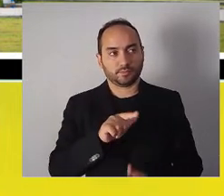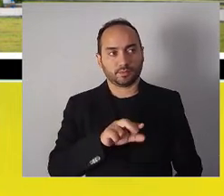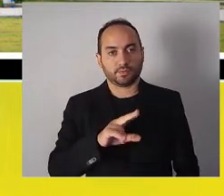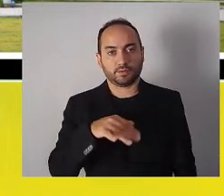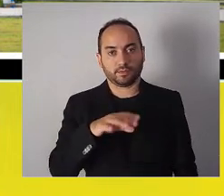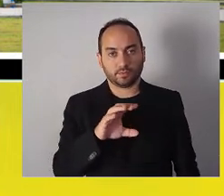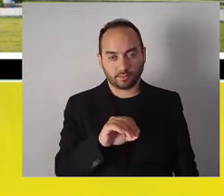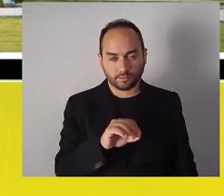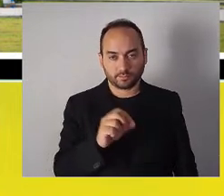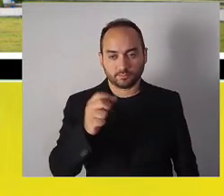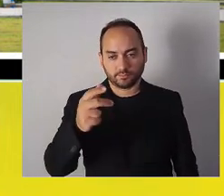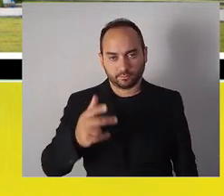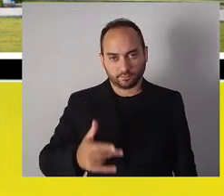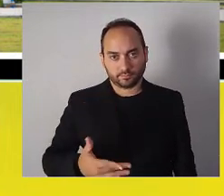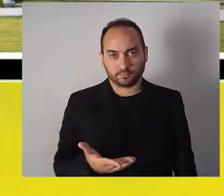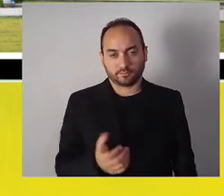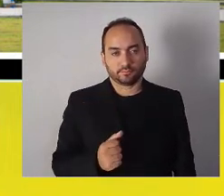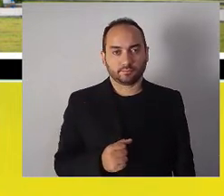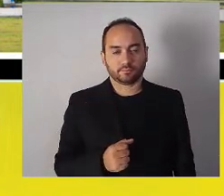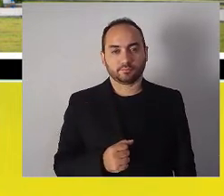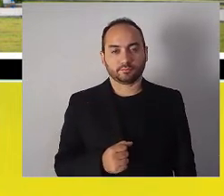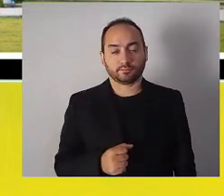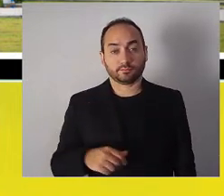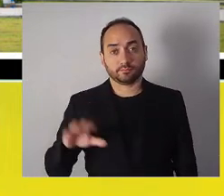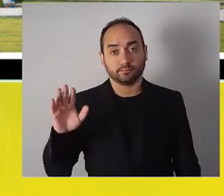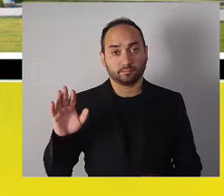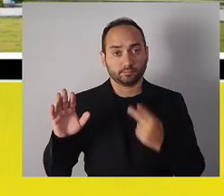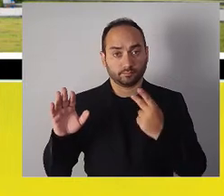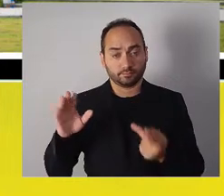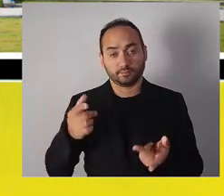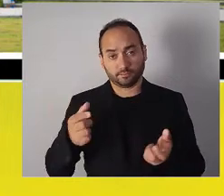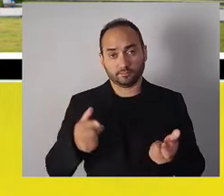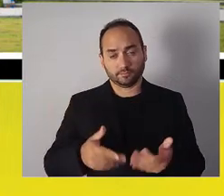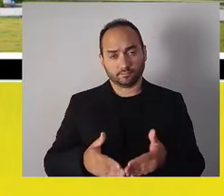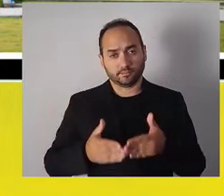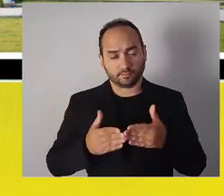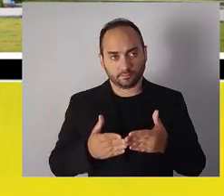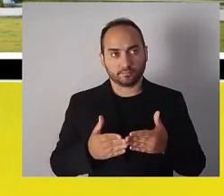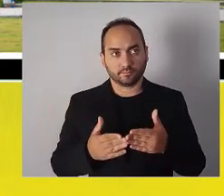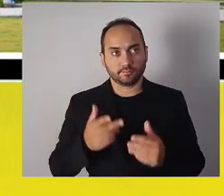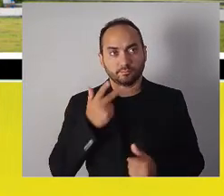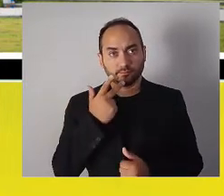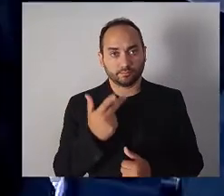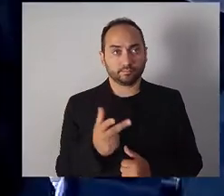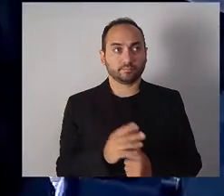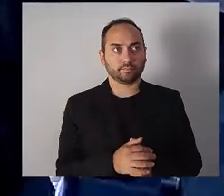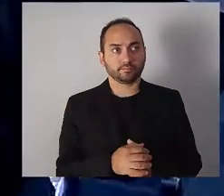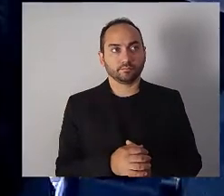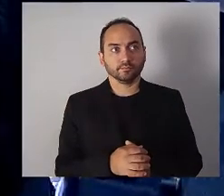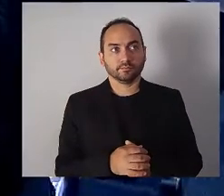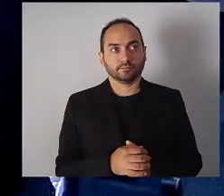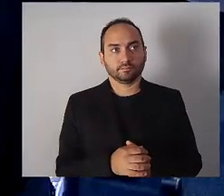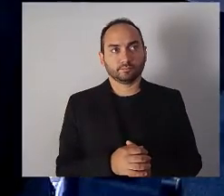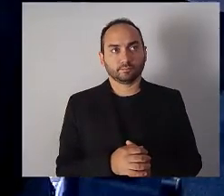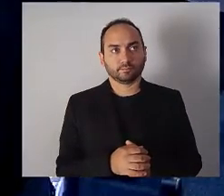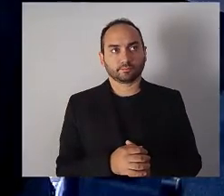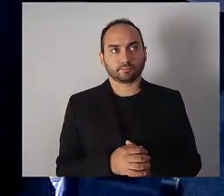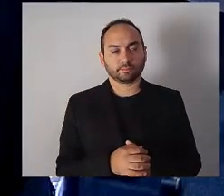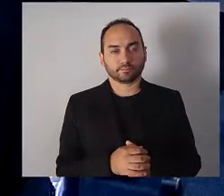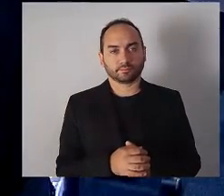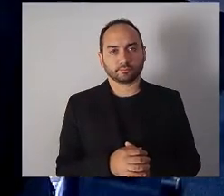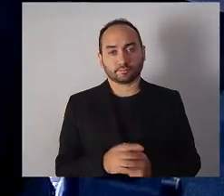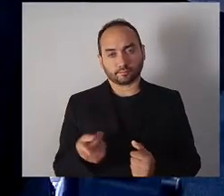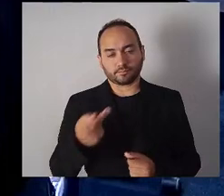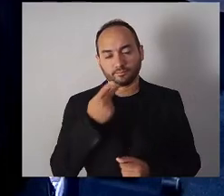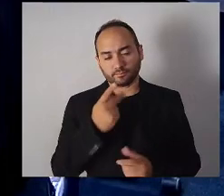de fazer algumas considerações. Senhor presidente, permita-me só um brevíssimo registro, fique à vontade, já